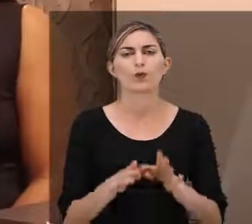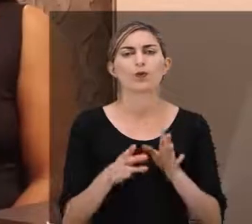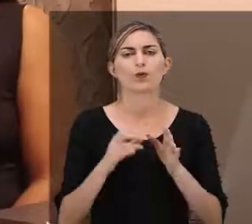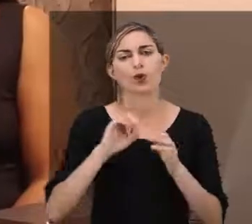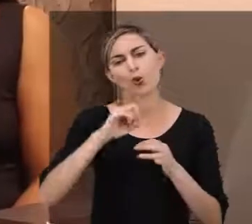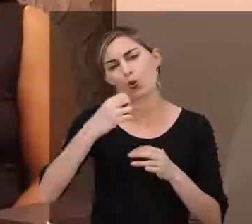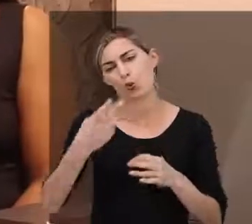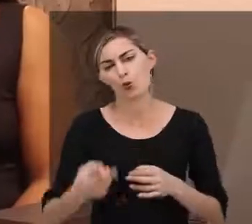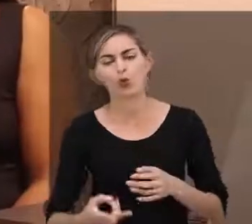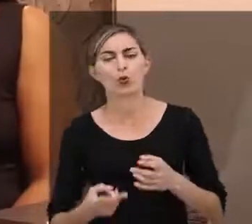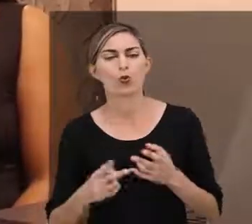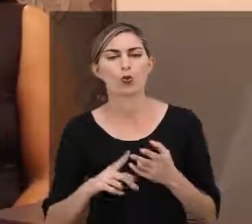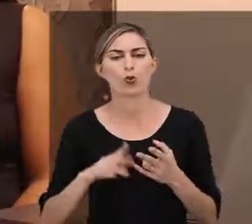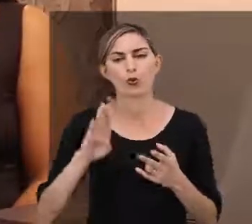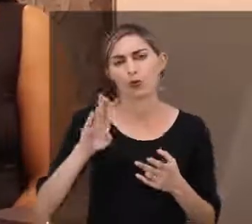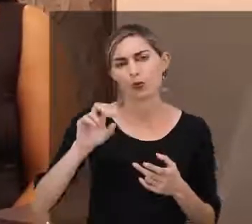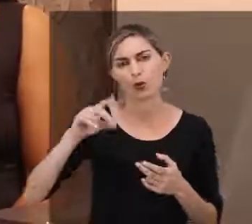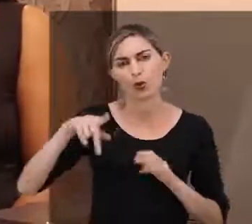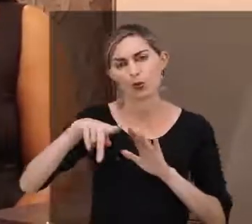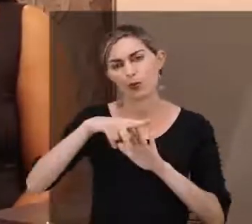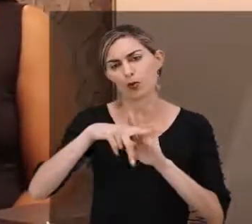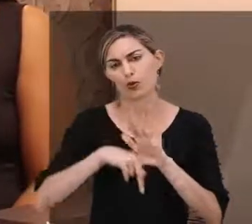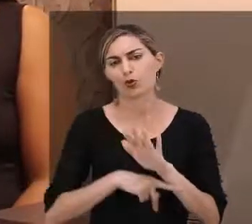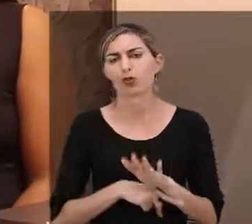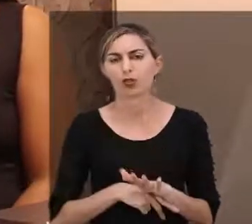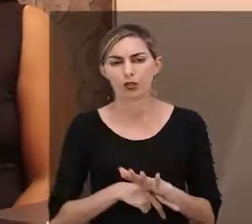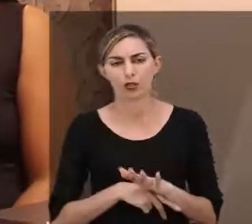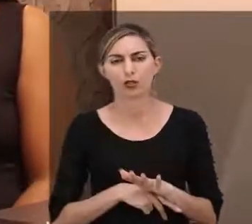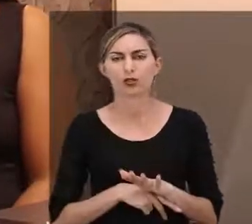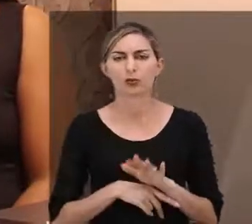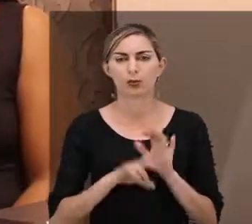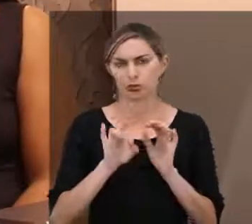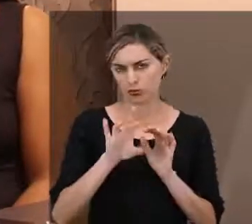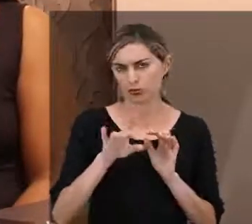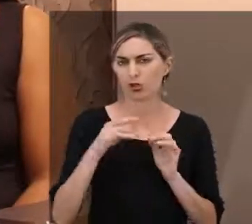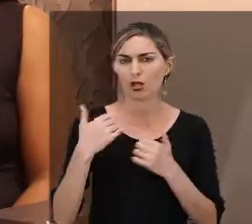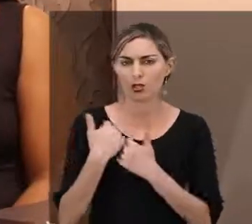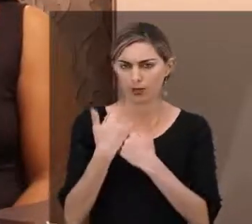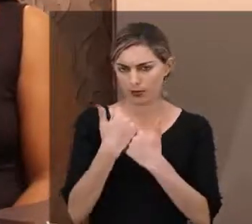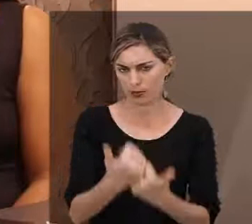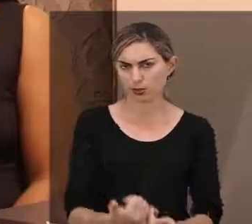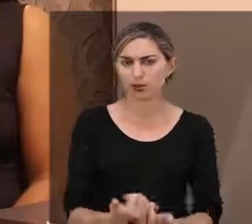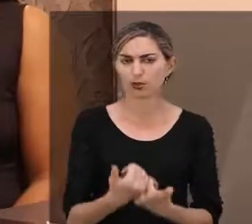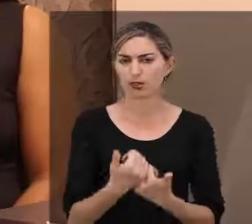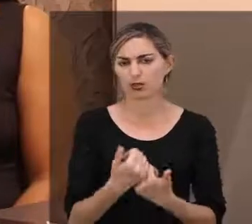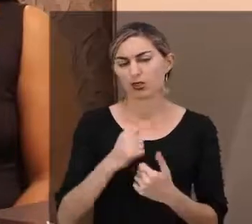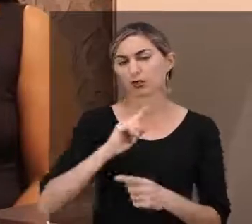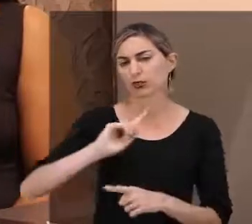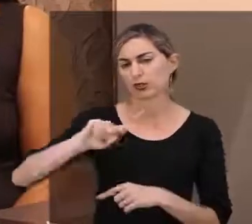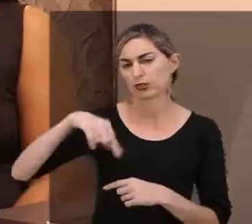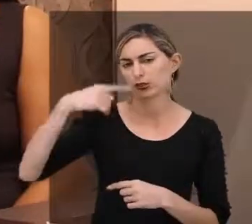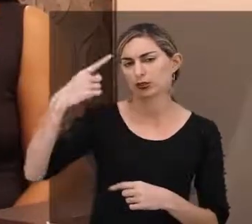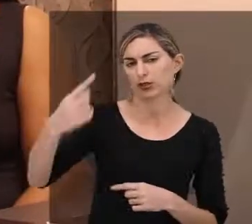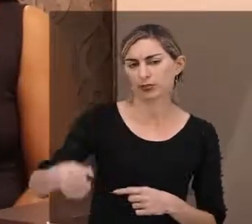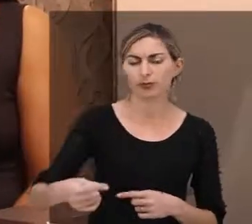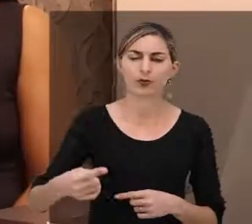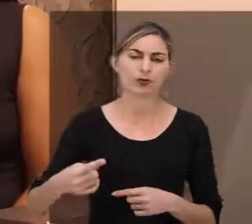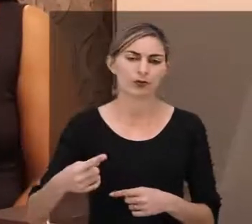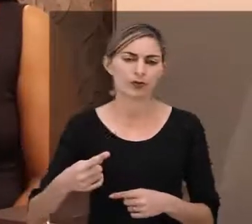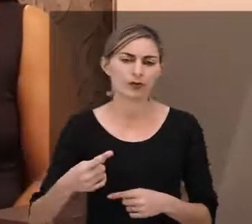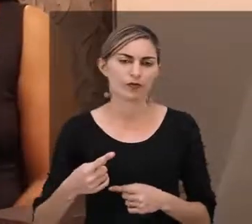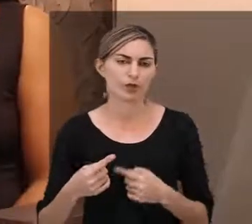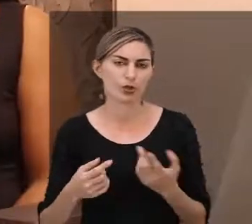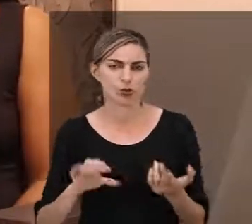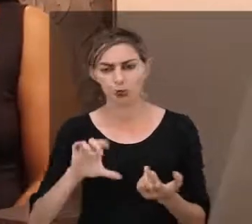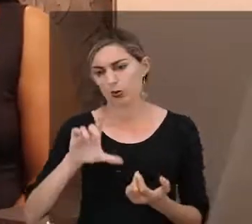algum bloco, né, em algum programa de CAD seria suficiente para essa representação e depois